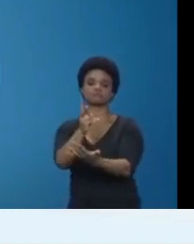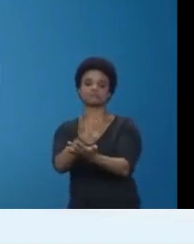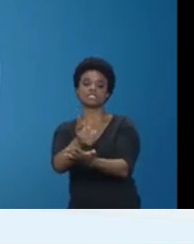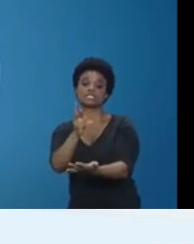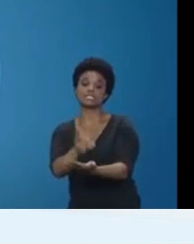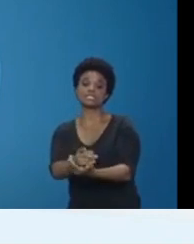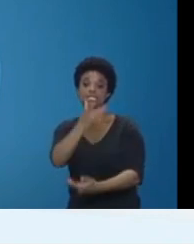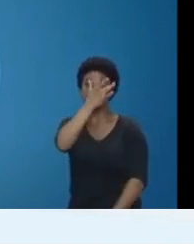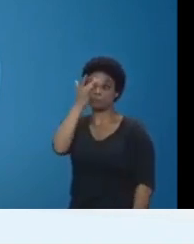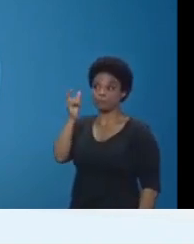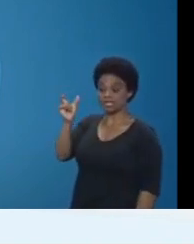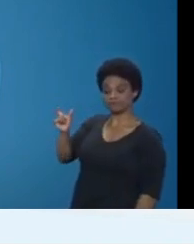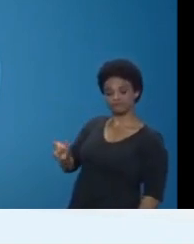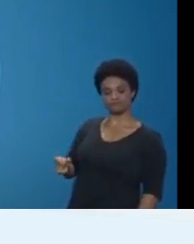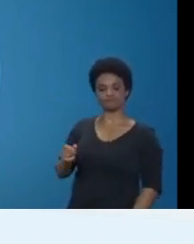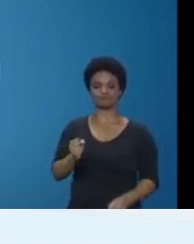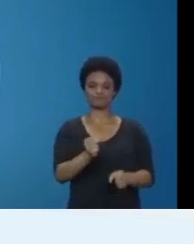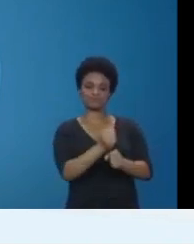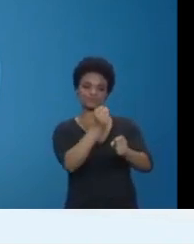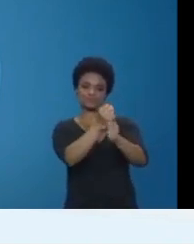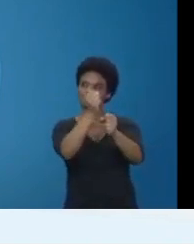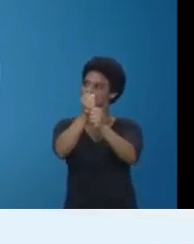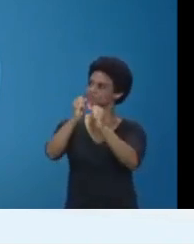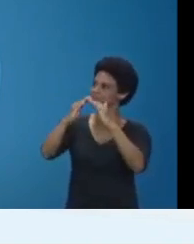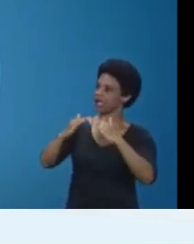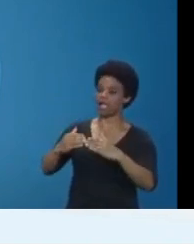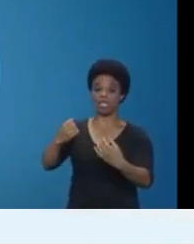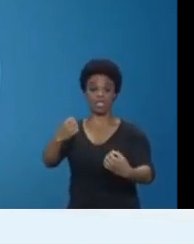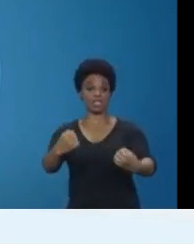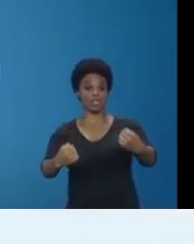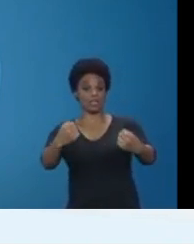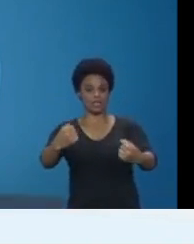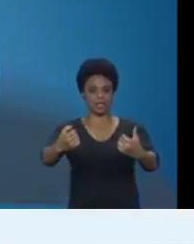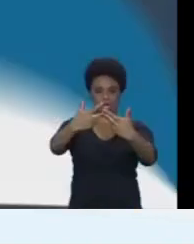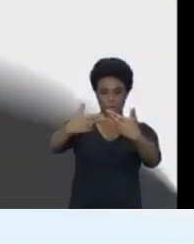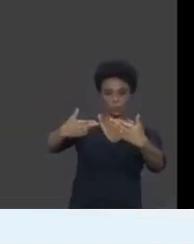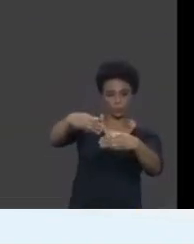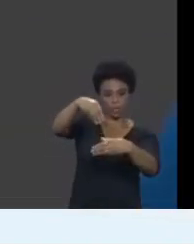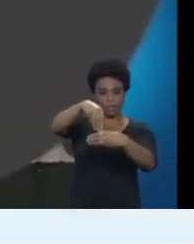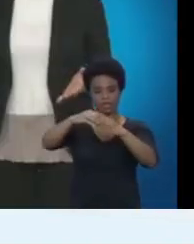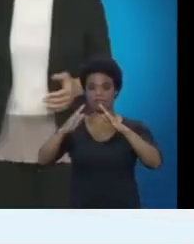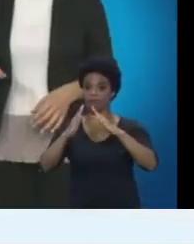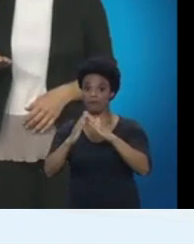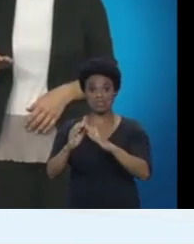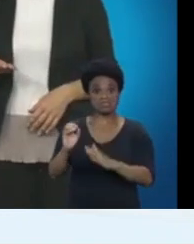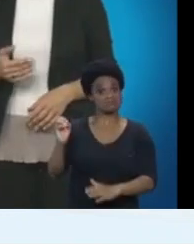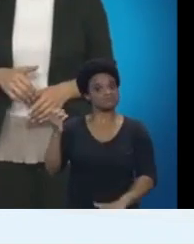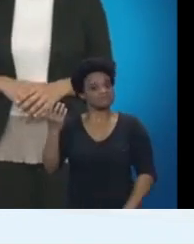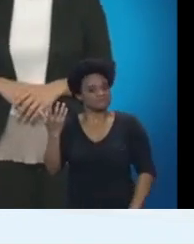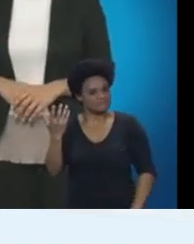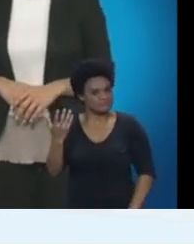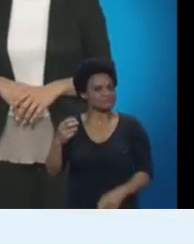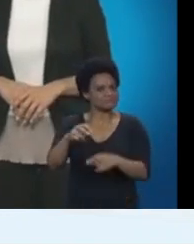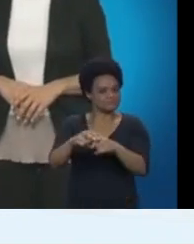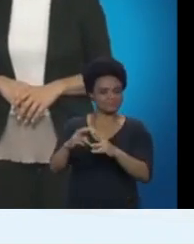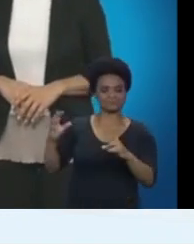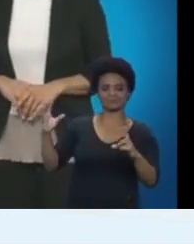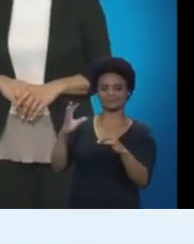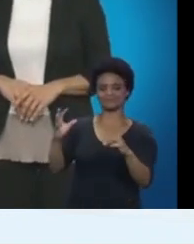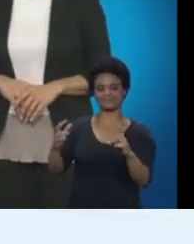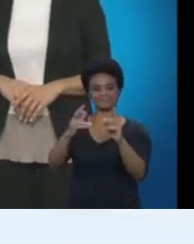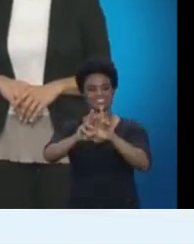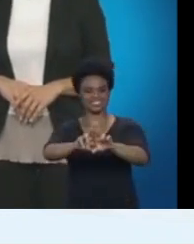como pessoas, móveis, utensílios e veículos, são consideradas ações acidentais. Por causa de influências como essas,